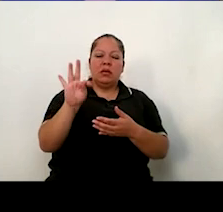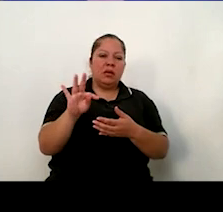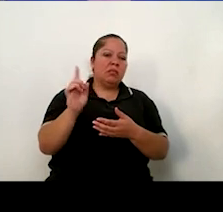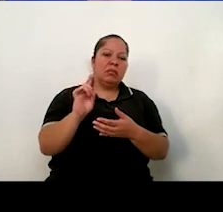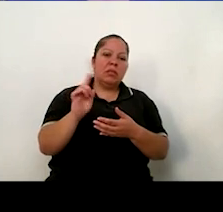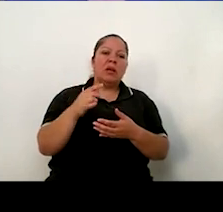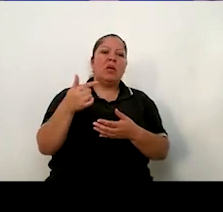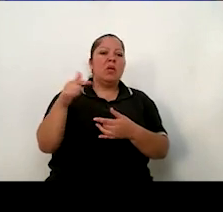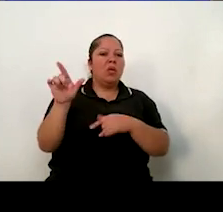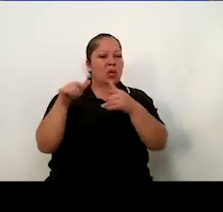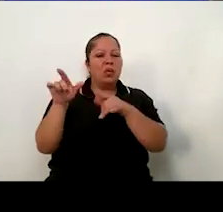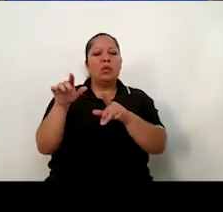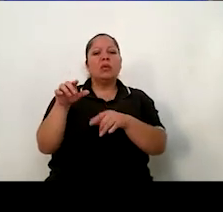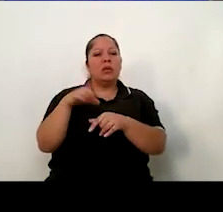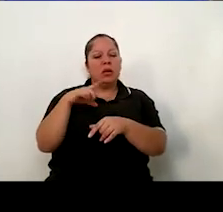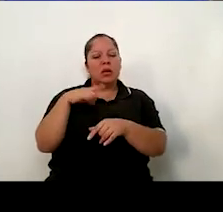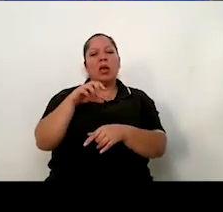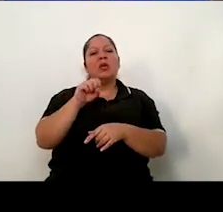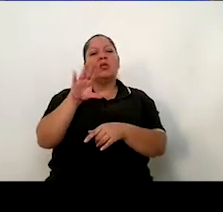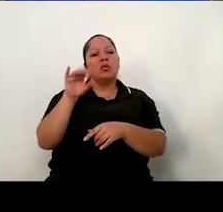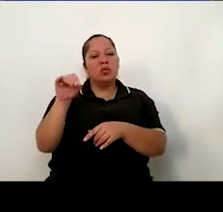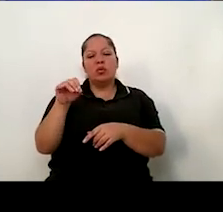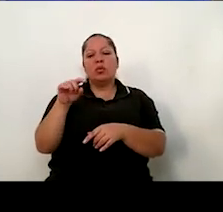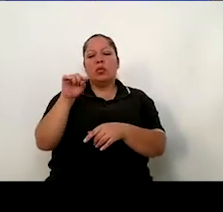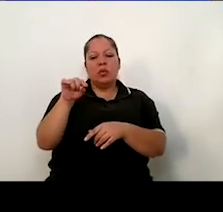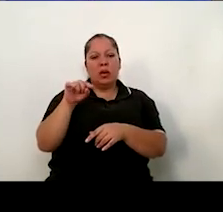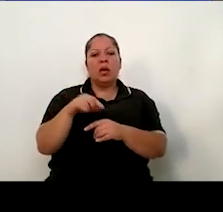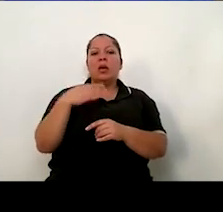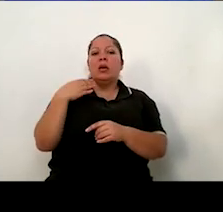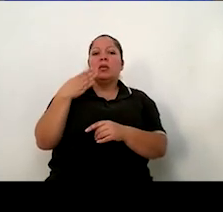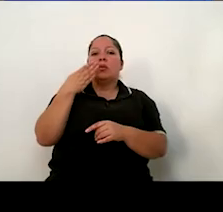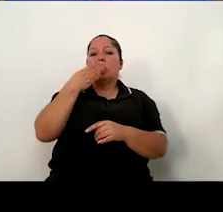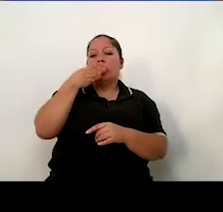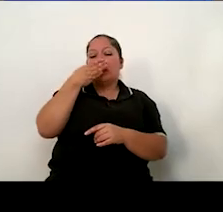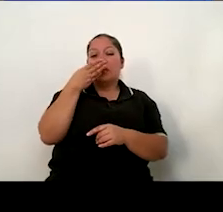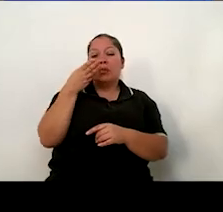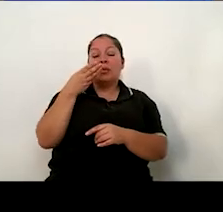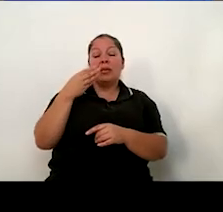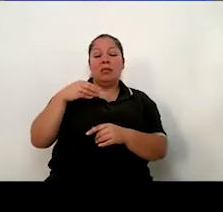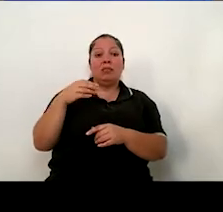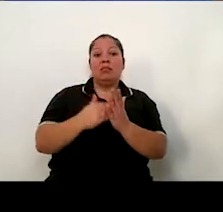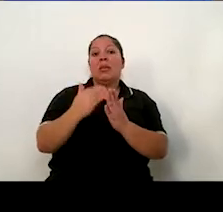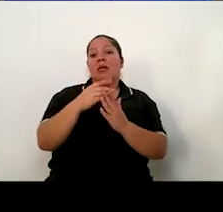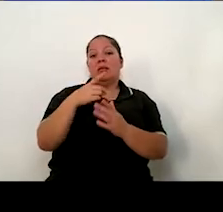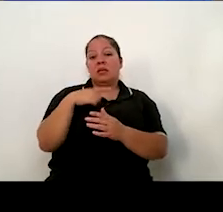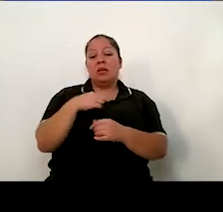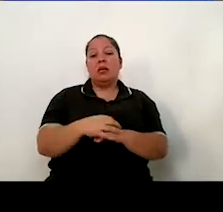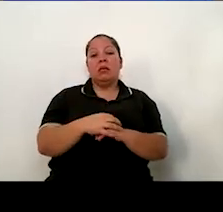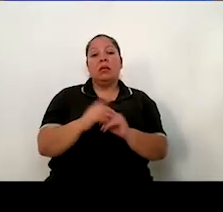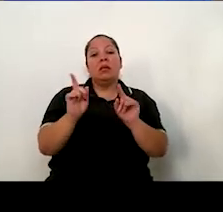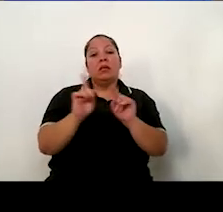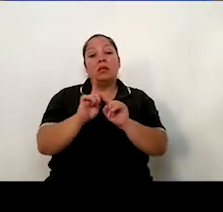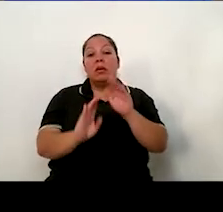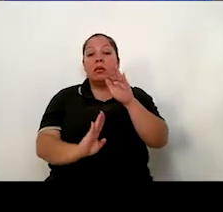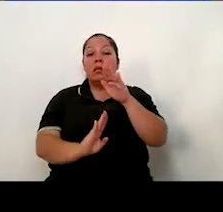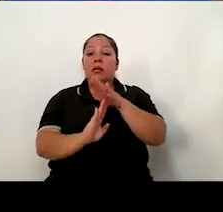muito açúcar. O ideal é um suco sem açúcar, se for tomar, tá? Limitar o consumo de bebida alcoólica,